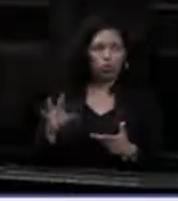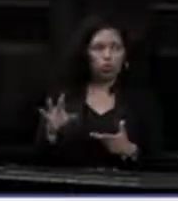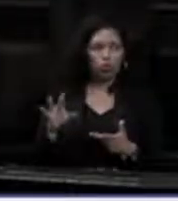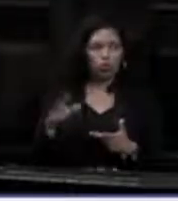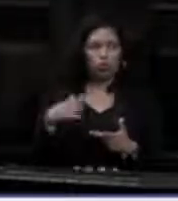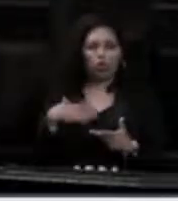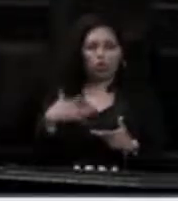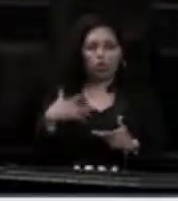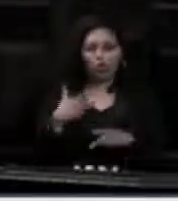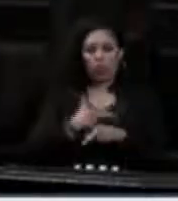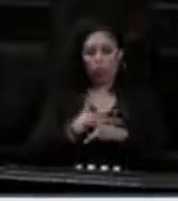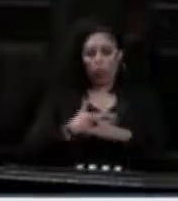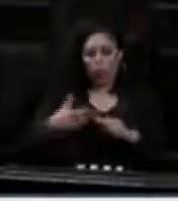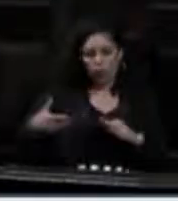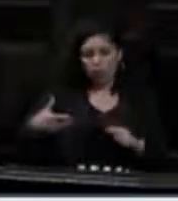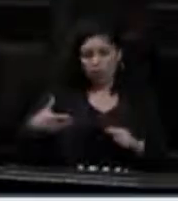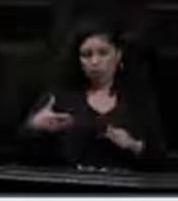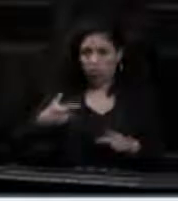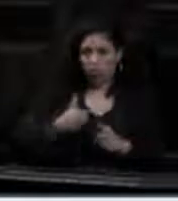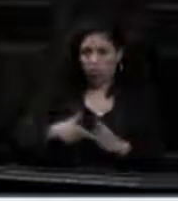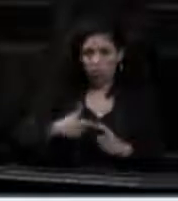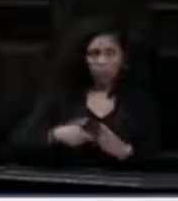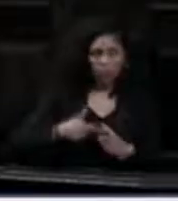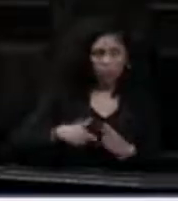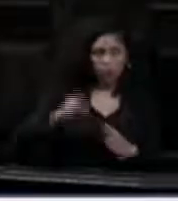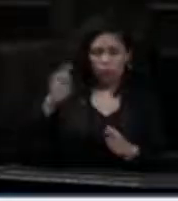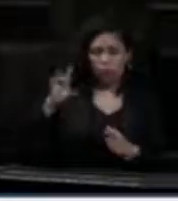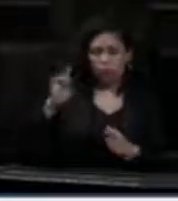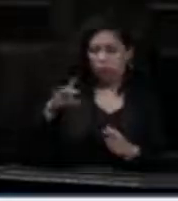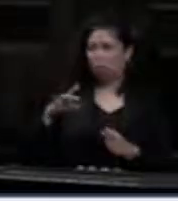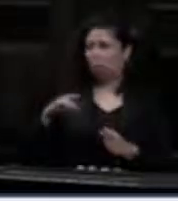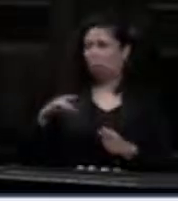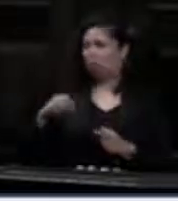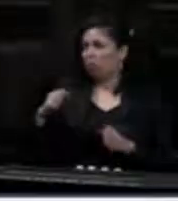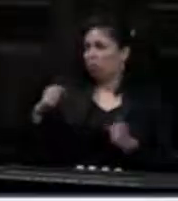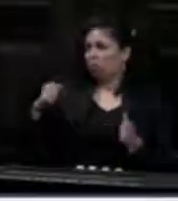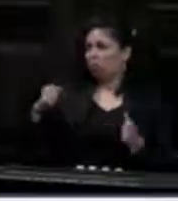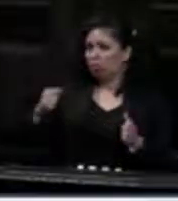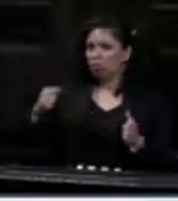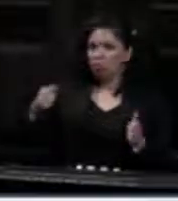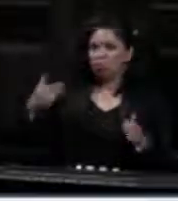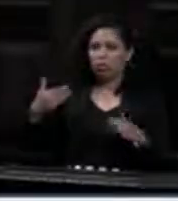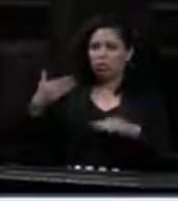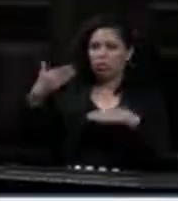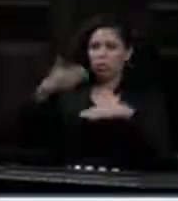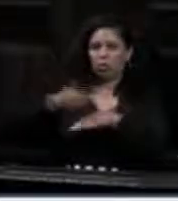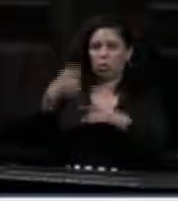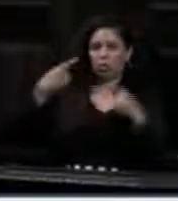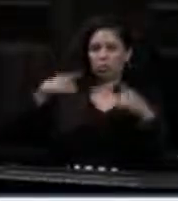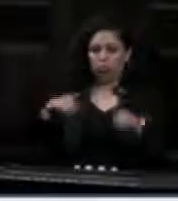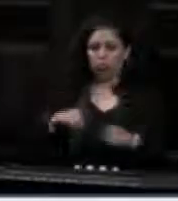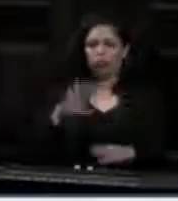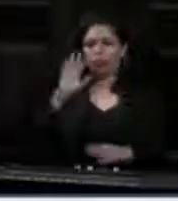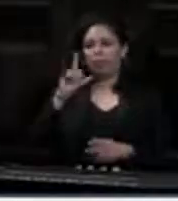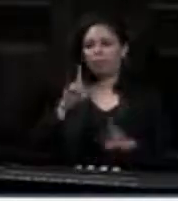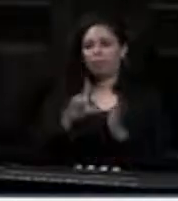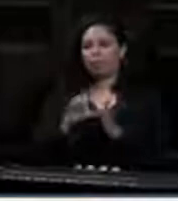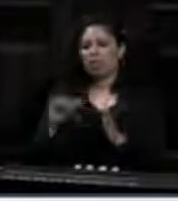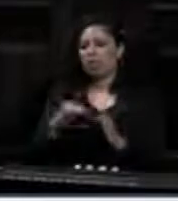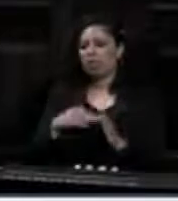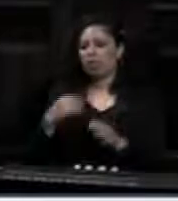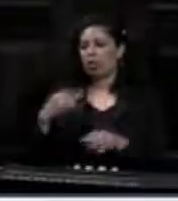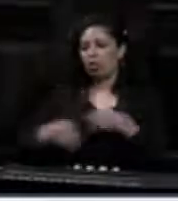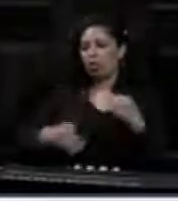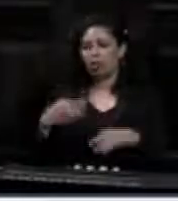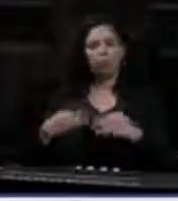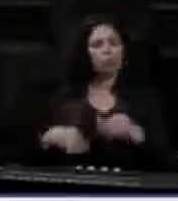de vencer essa gente, tem que ser samurai mesmo. Mas essa lei ela foi proposta porque o nosso trabalho